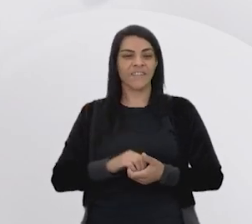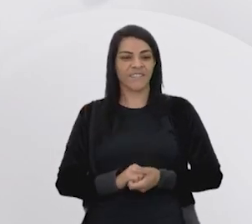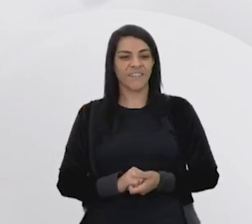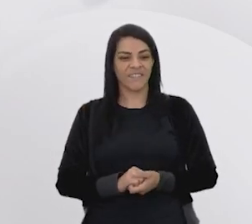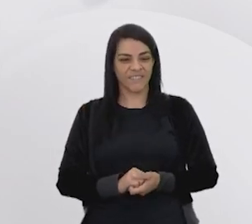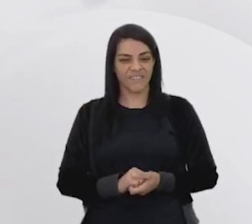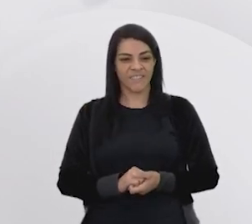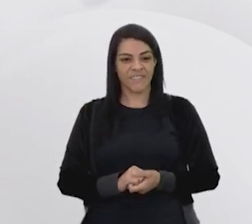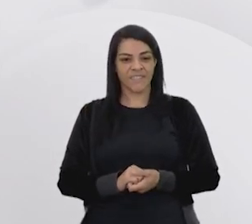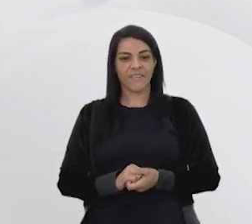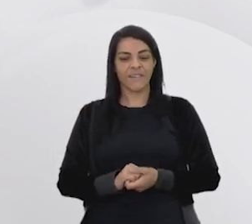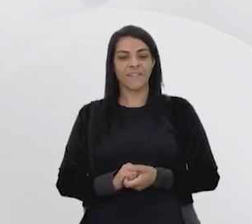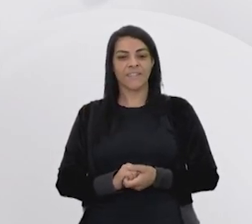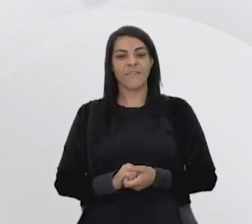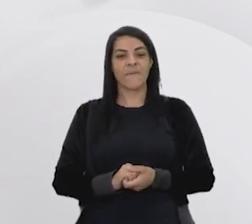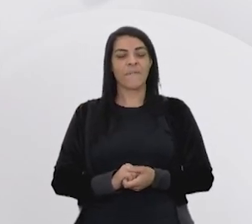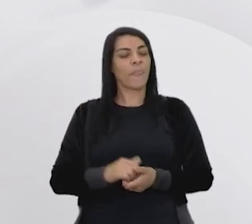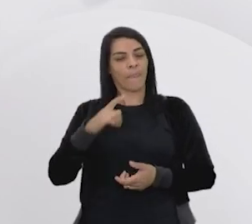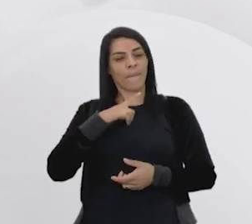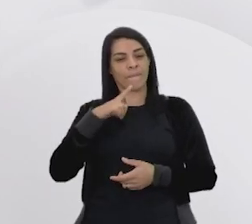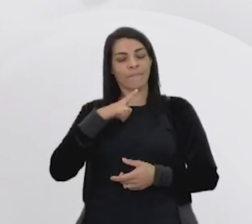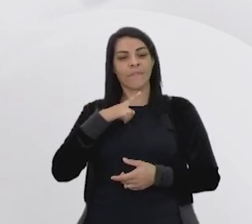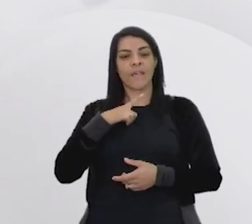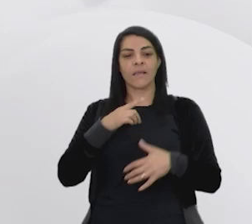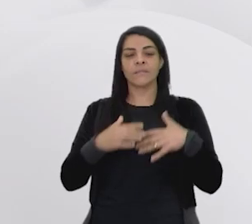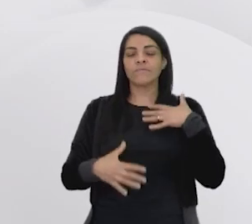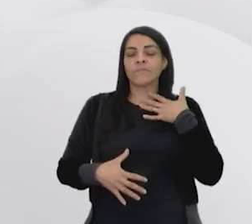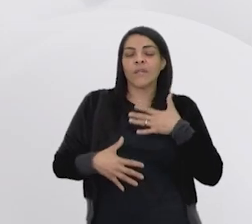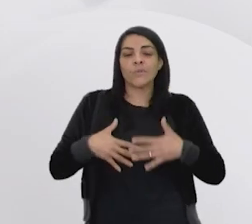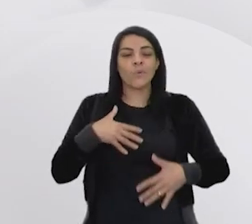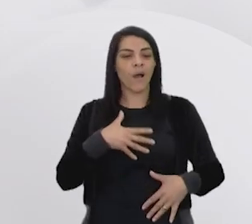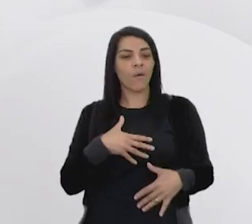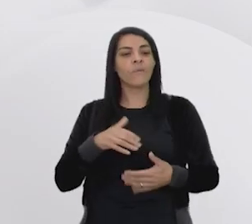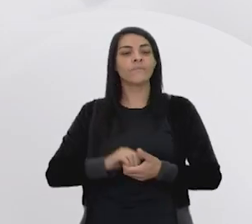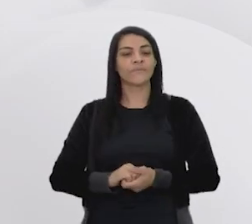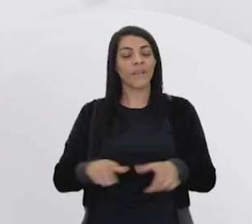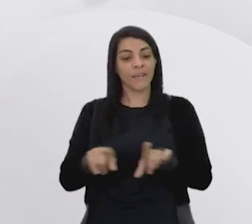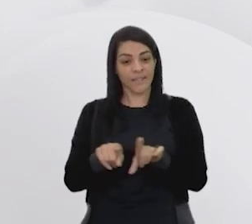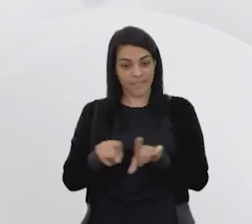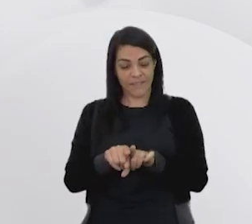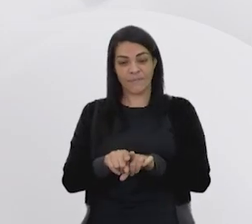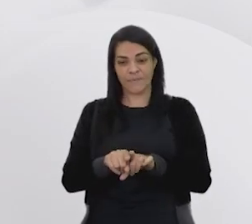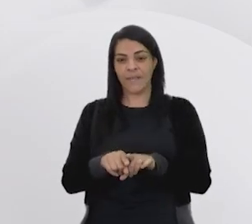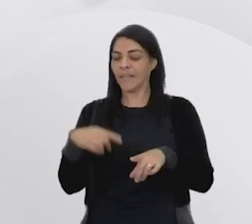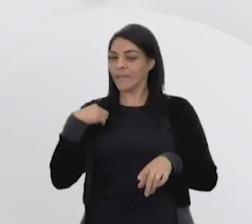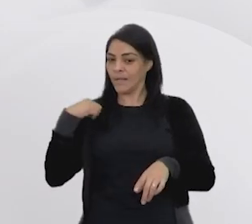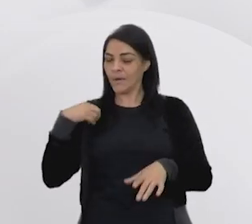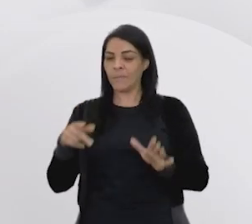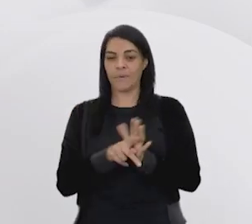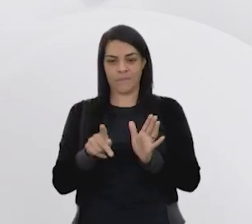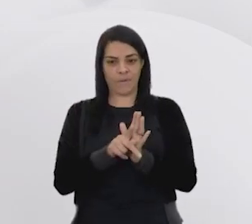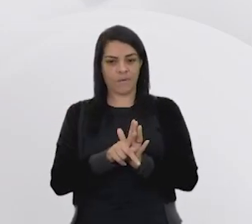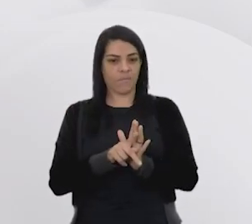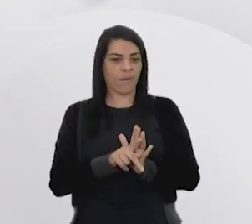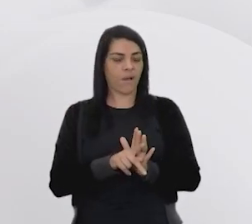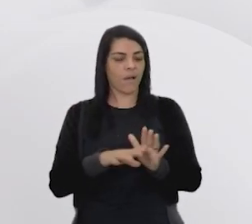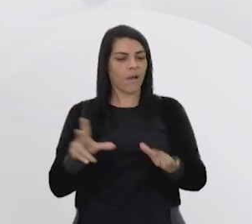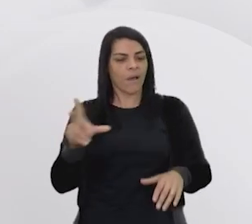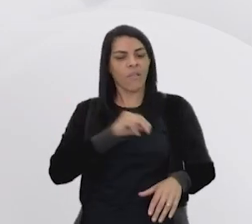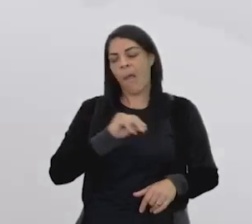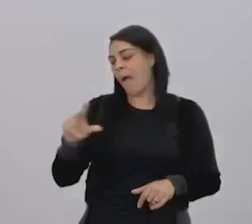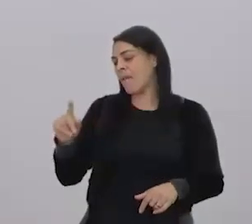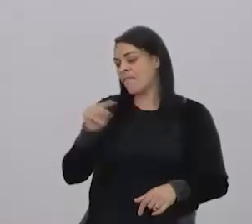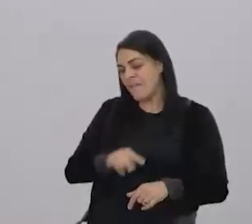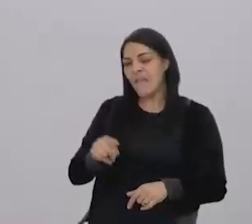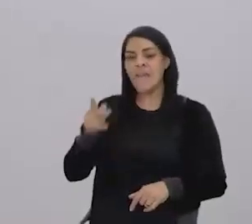bastante erótico expresso nessas danças, também nas letras, também nos vestuários, e isso foi considerado polêmico. Ah, mas você está